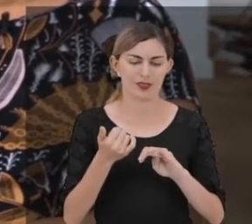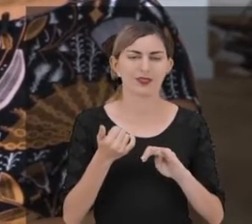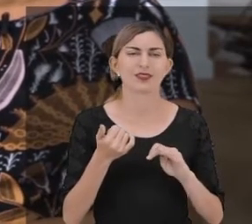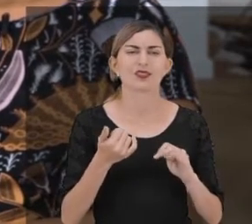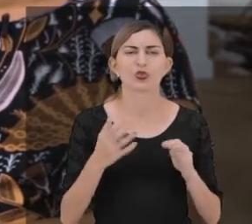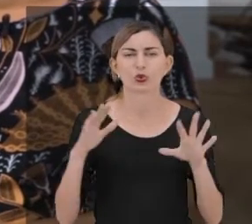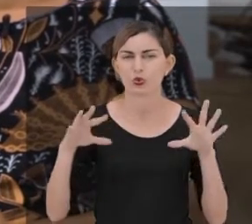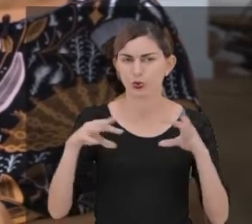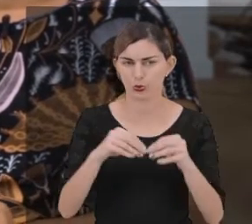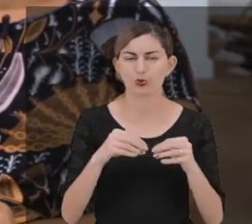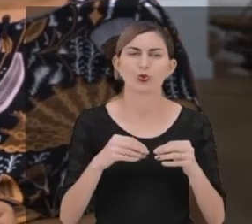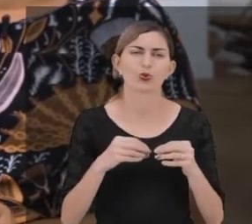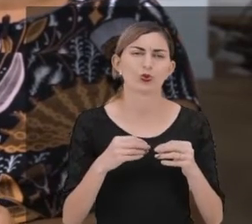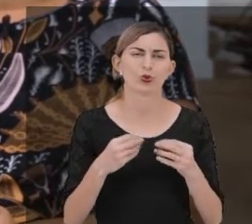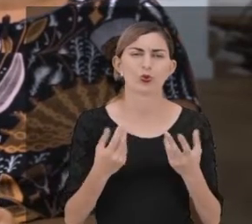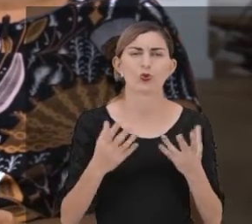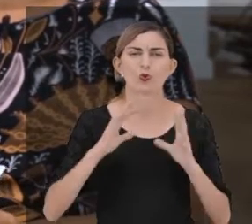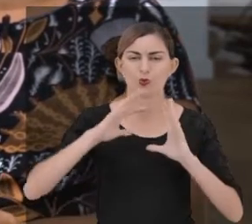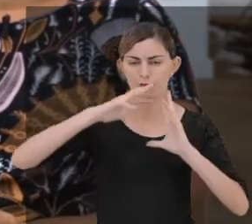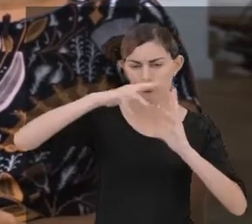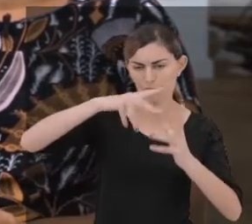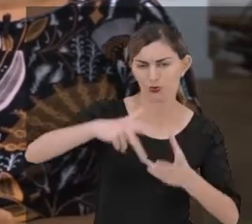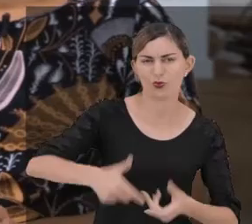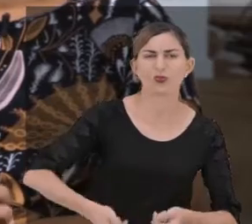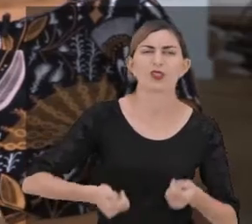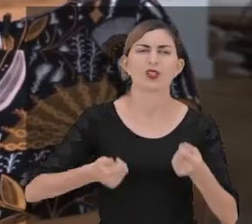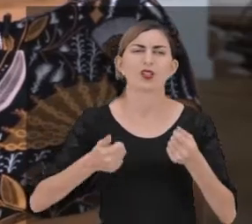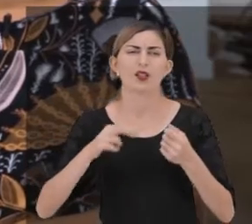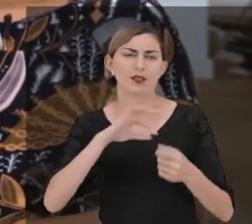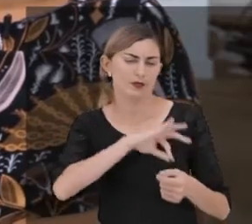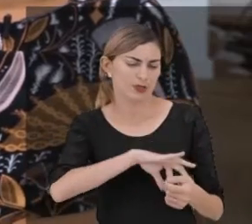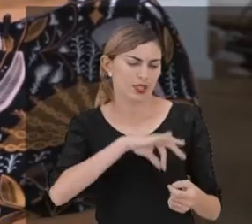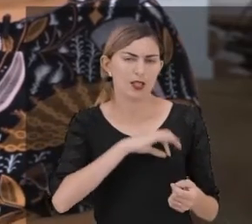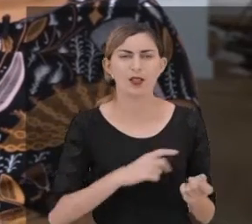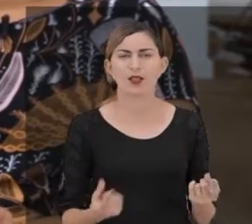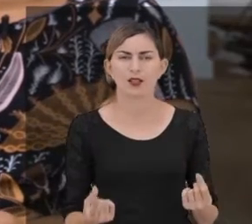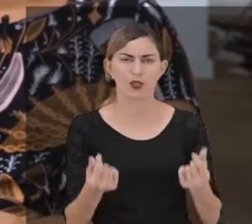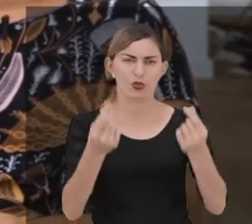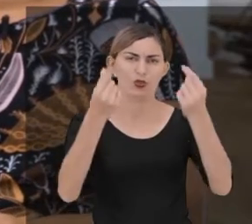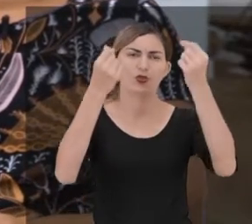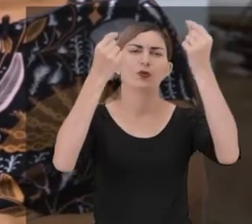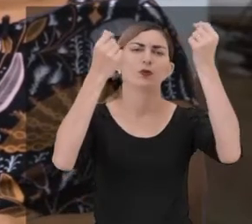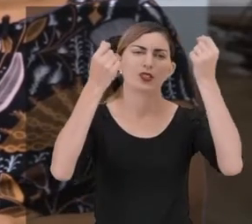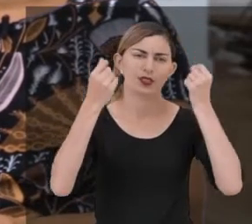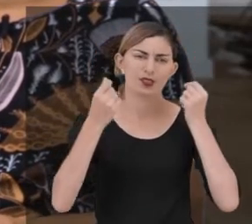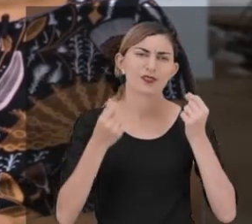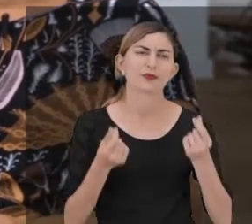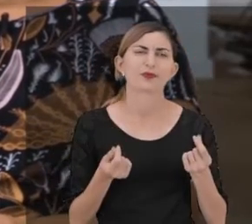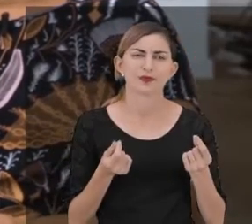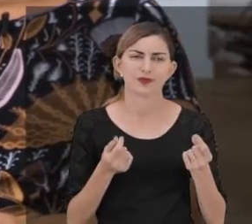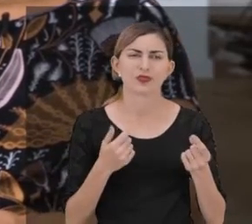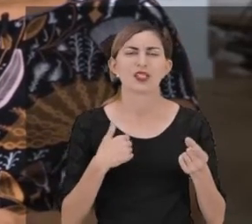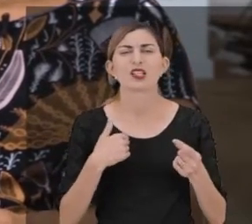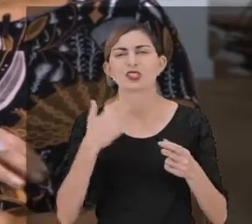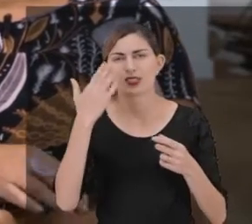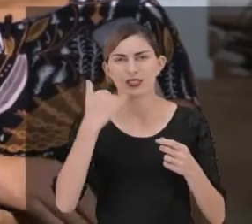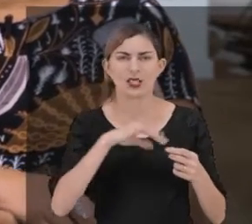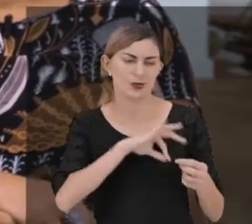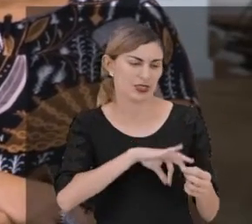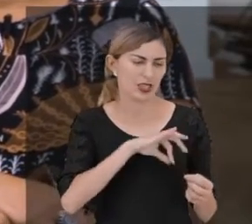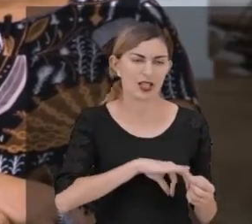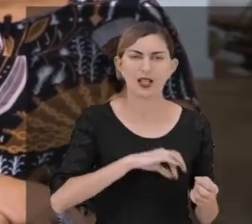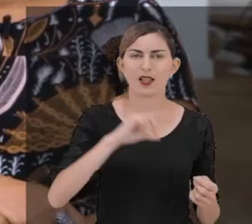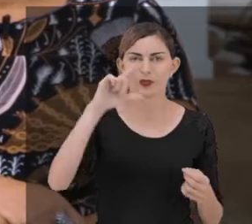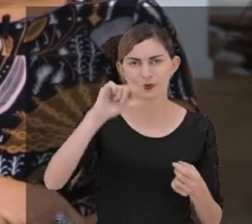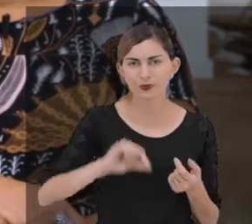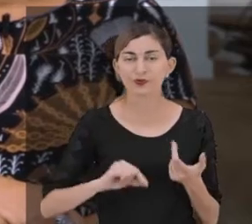hoje tudo o que se passa a nível mundial em termos de remuneração, a economia, os achatamentos de